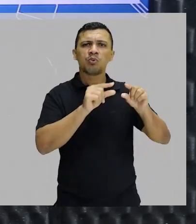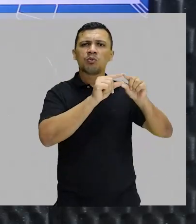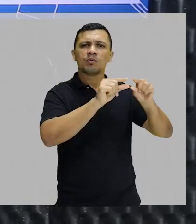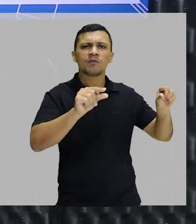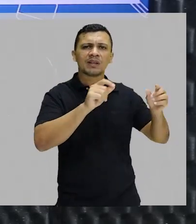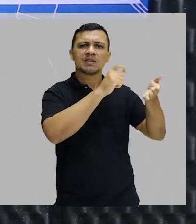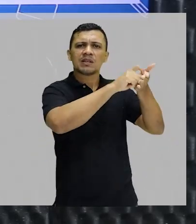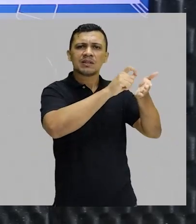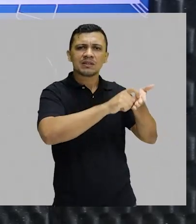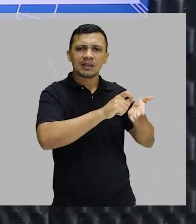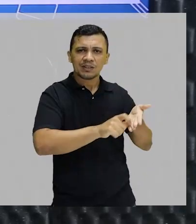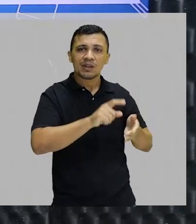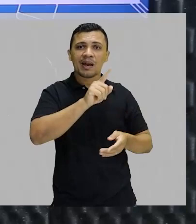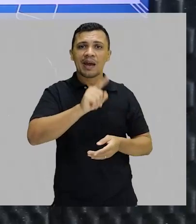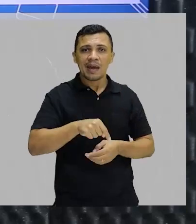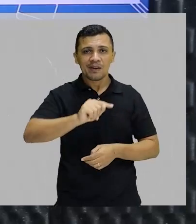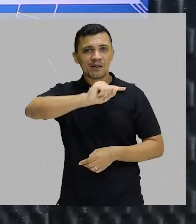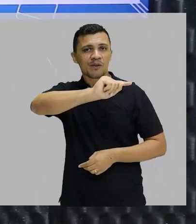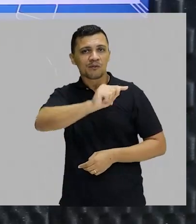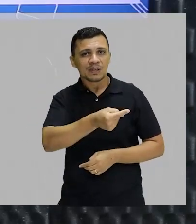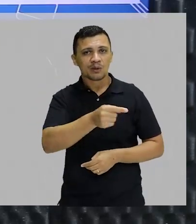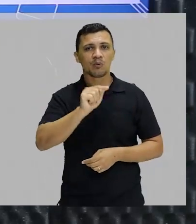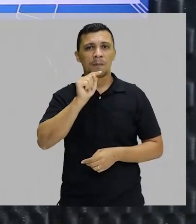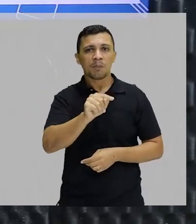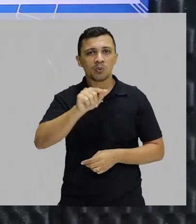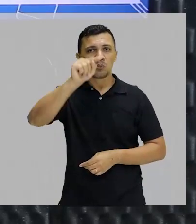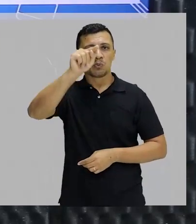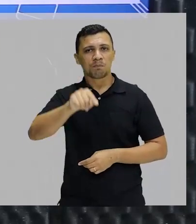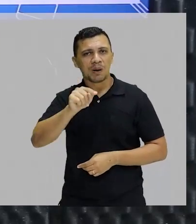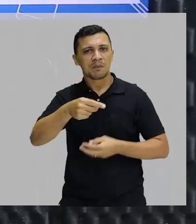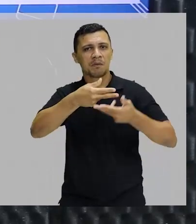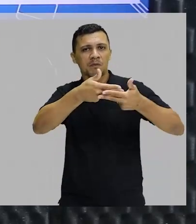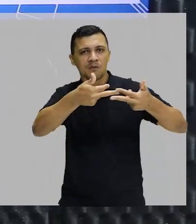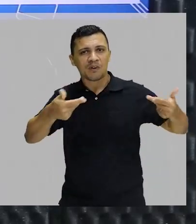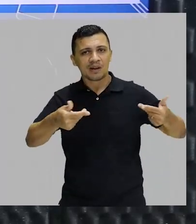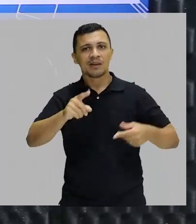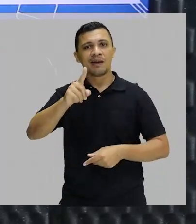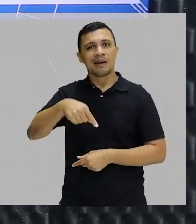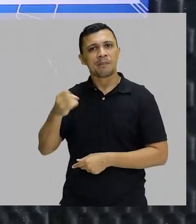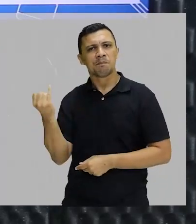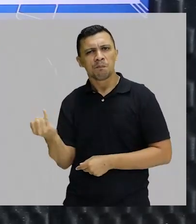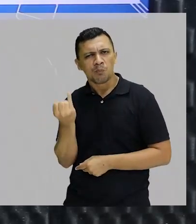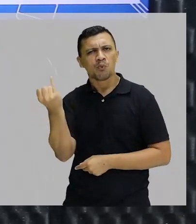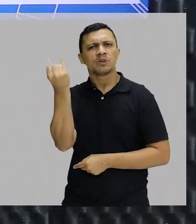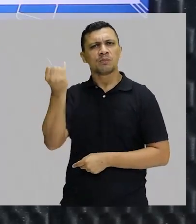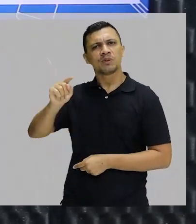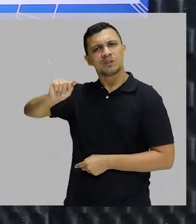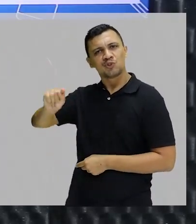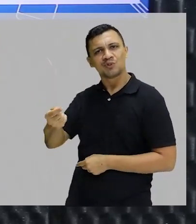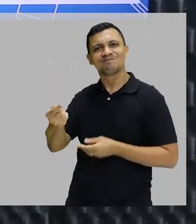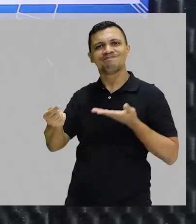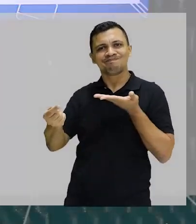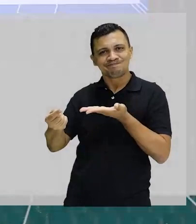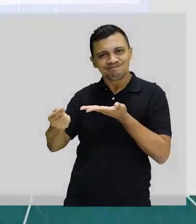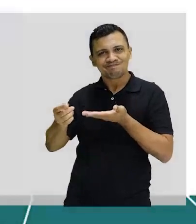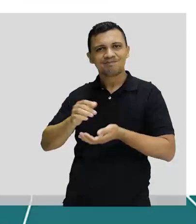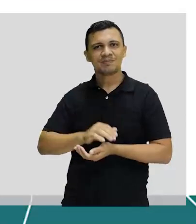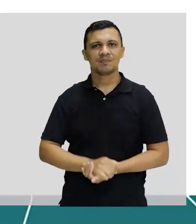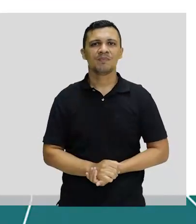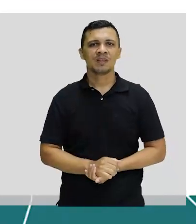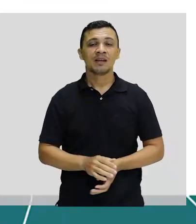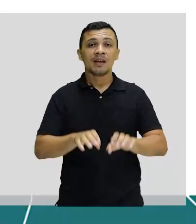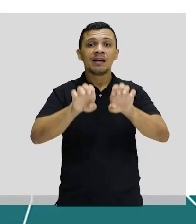sinais de pontuação. E a vírgula, ela é essencial para tudo isso que nós acabamos de falar. A estrutura